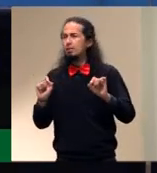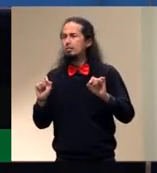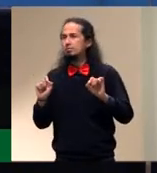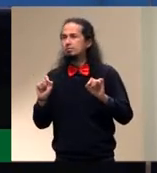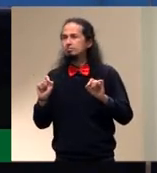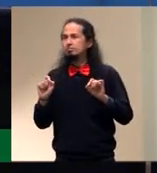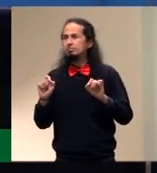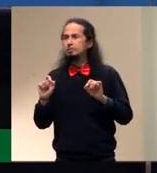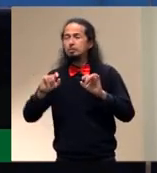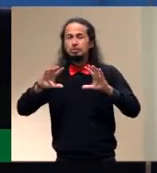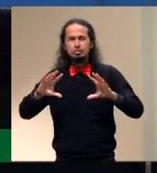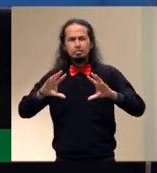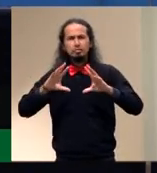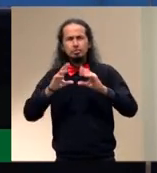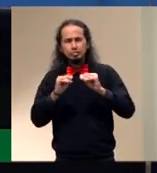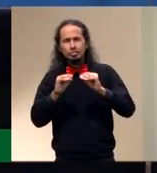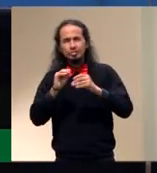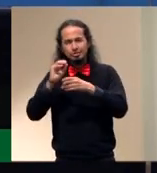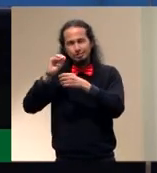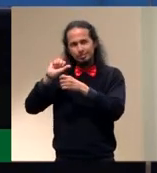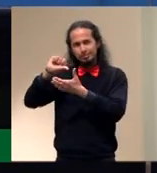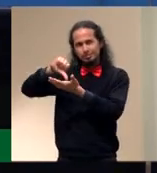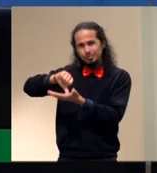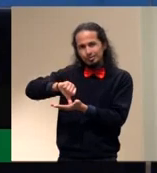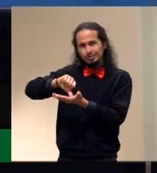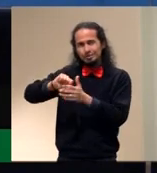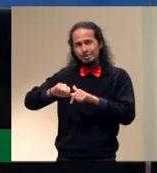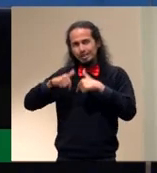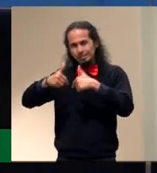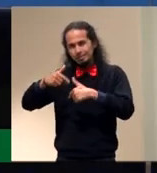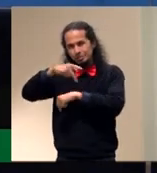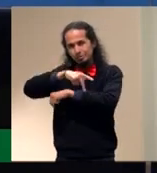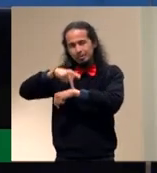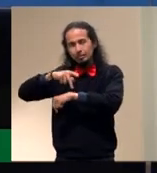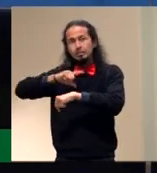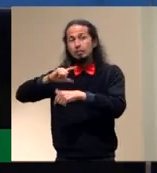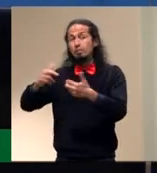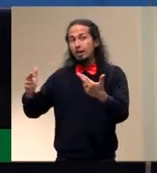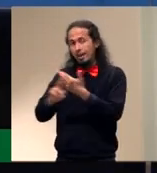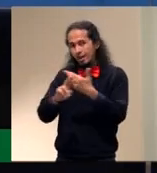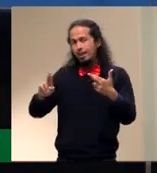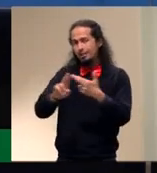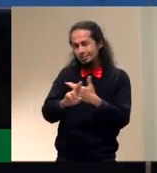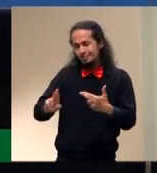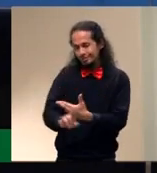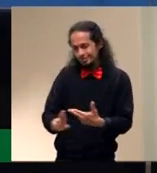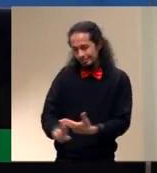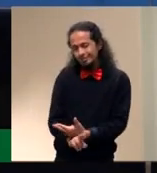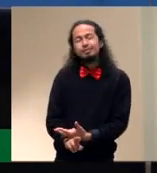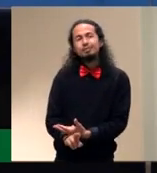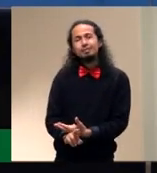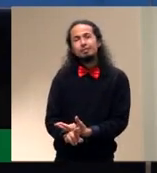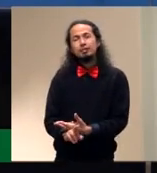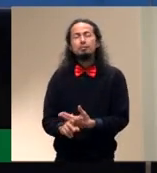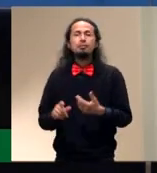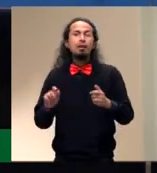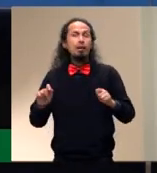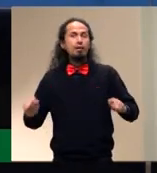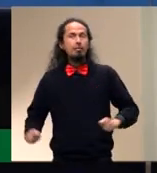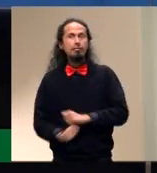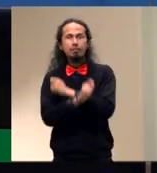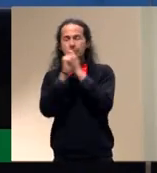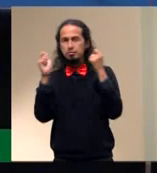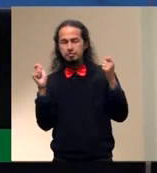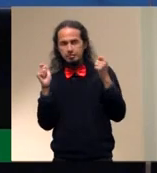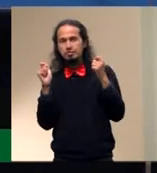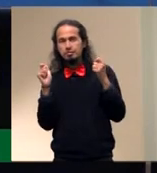todos os núcleos de ação pedagógica eles têm uma relação entre si. Seria impossível a gente falar das experiências